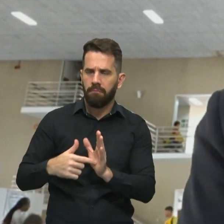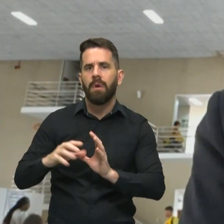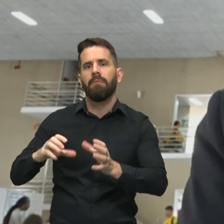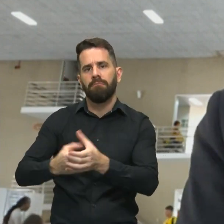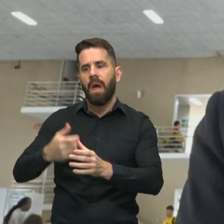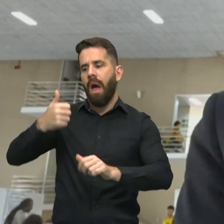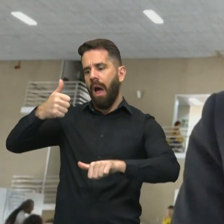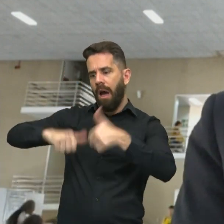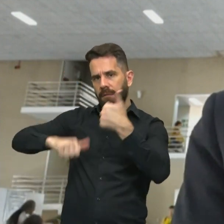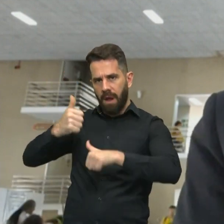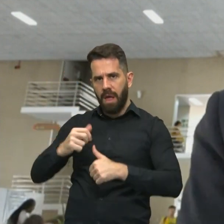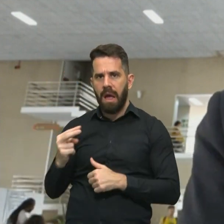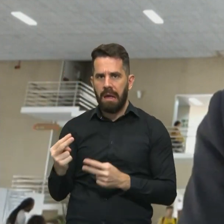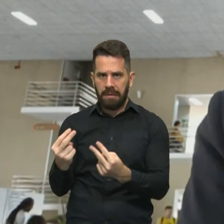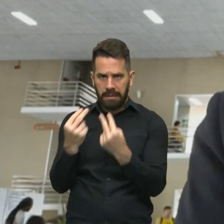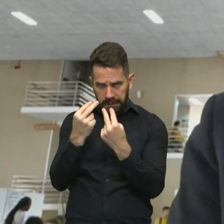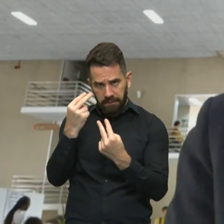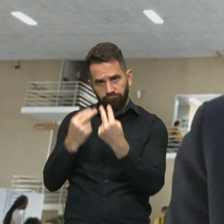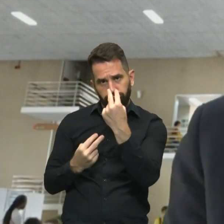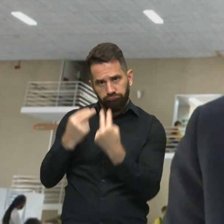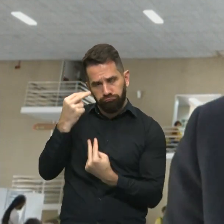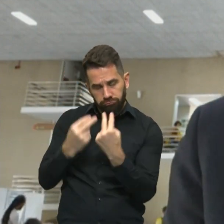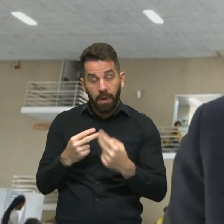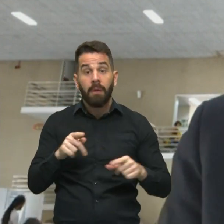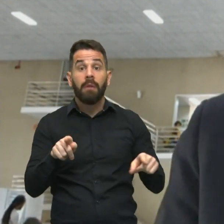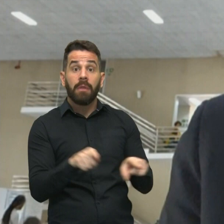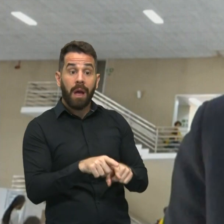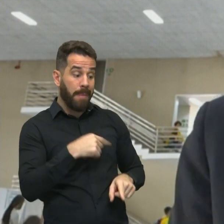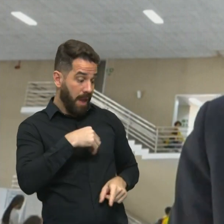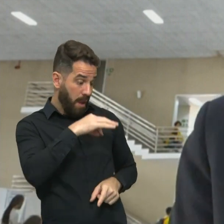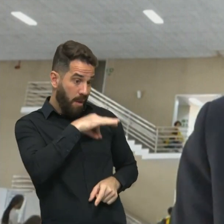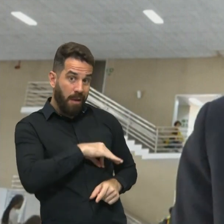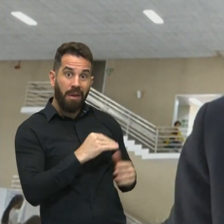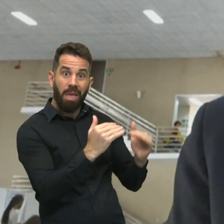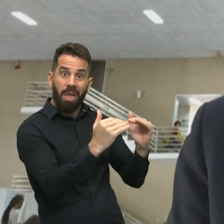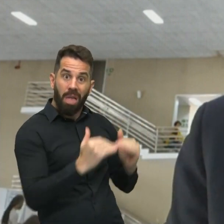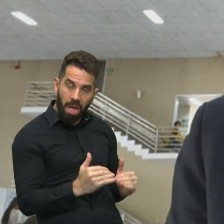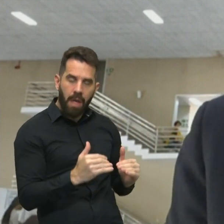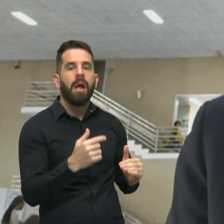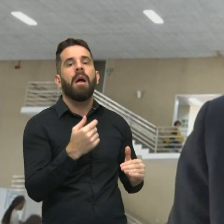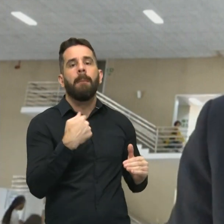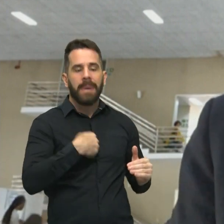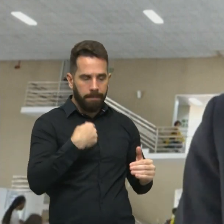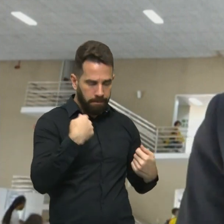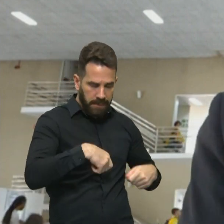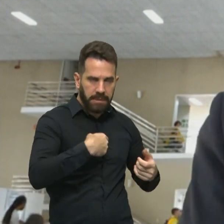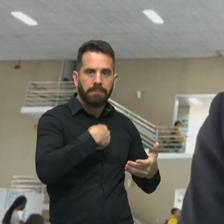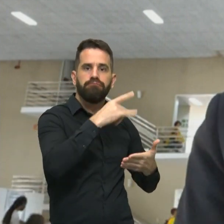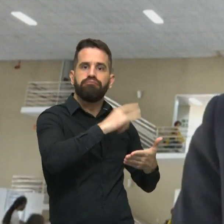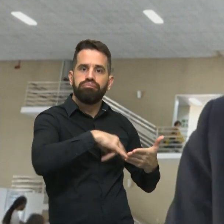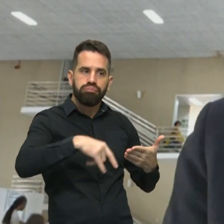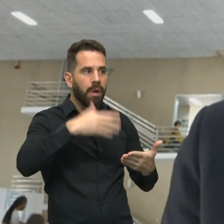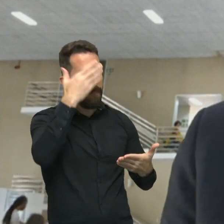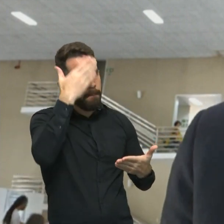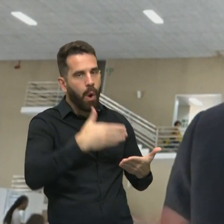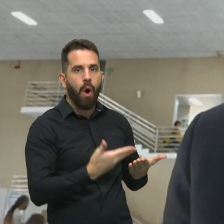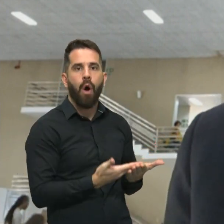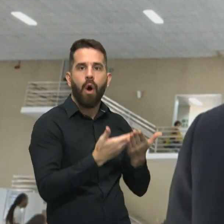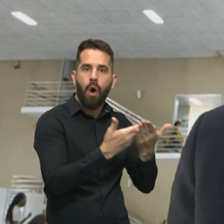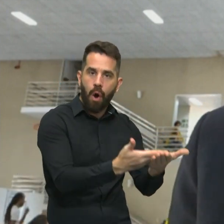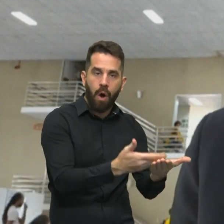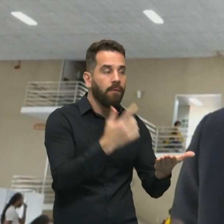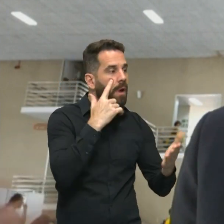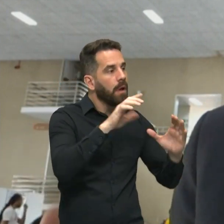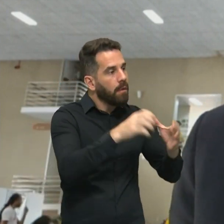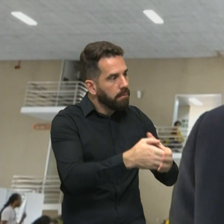renda familiar é inferior, se encaixa na cota, né, você passando ali pela comissão de renda socioeconômica, né? E também, das